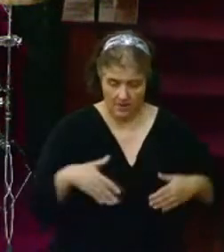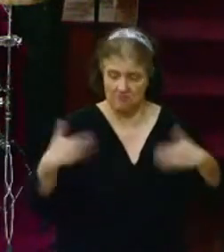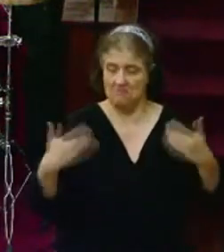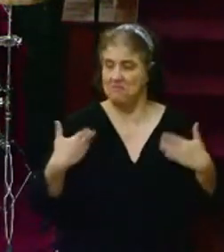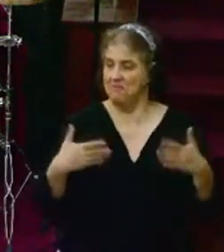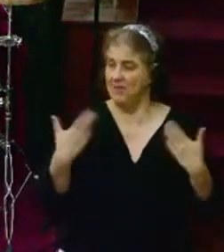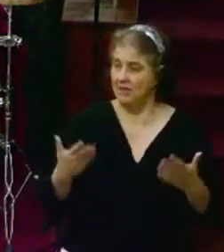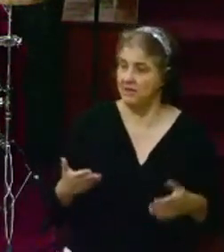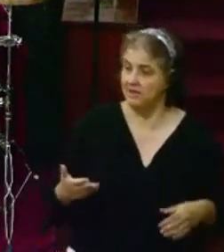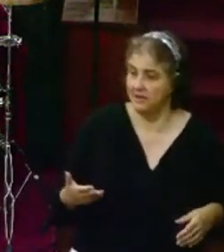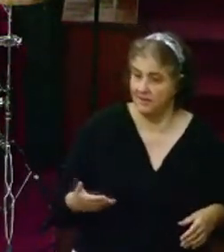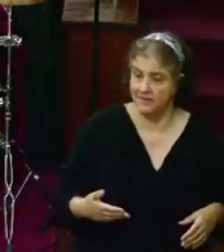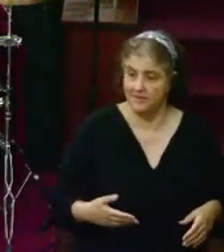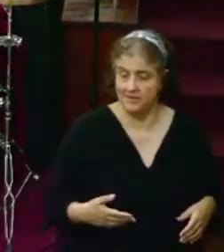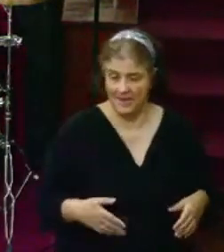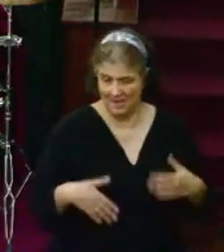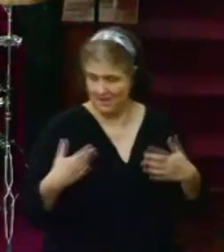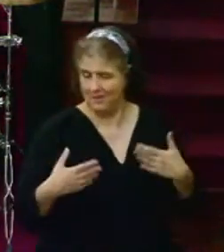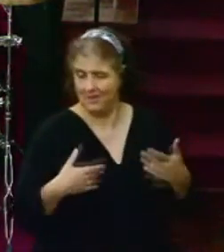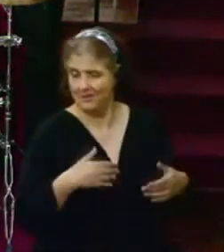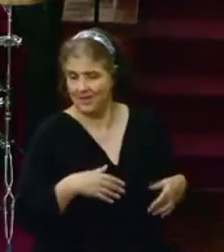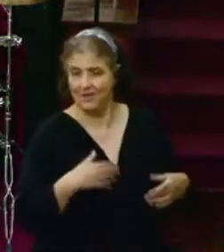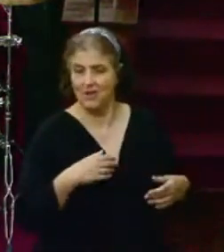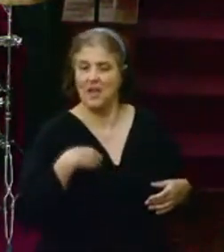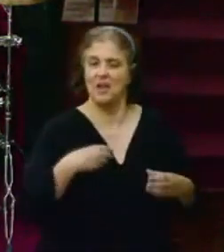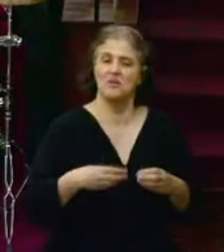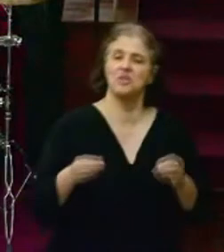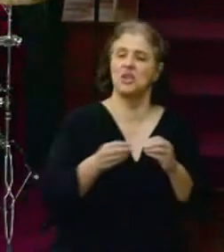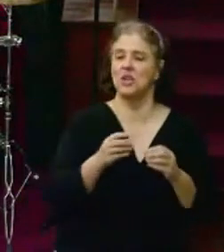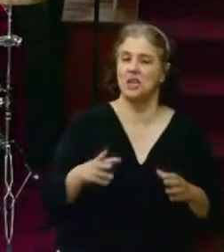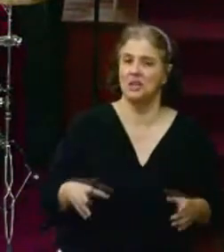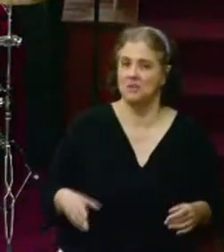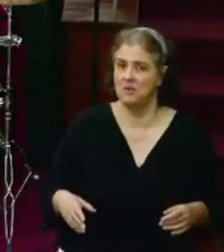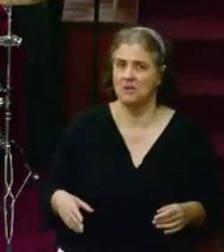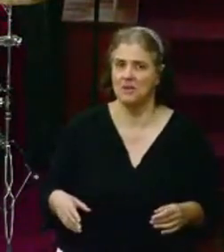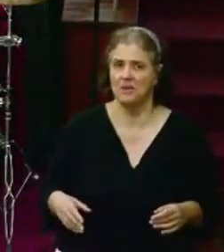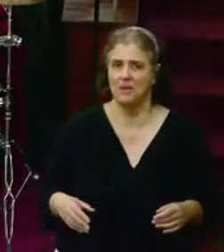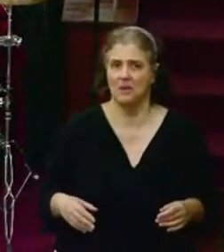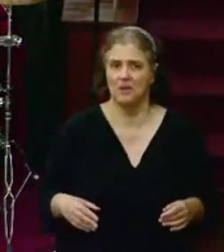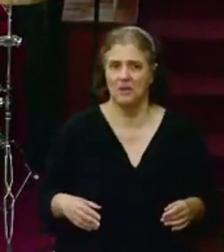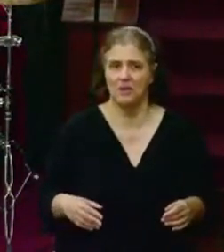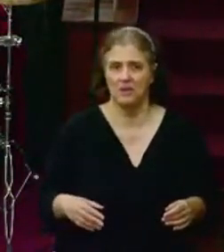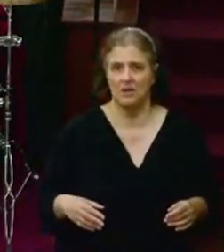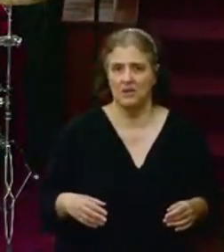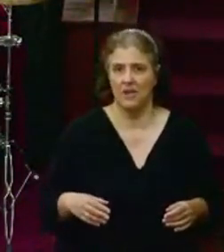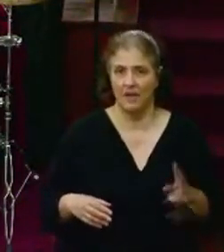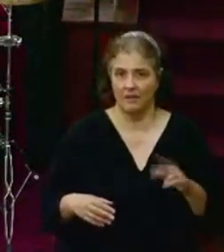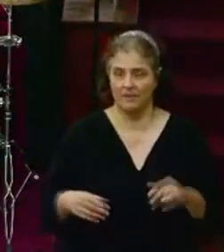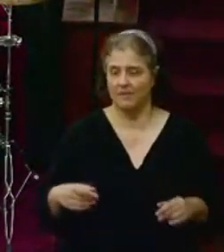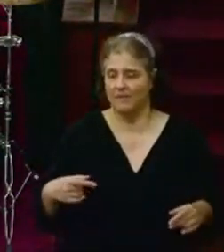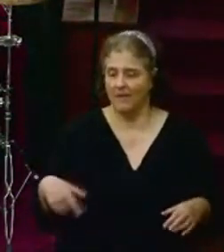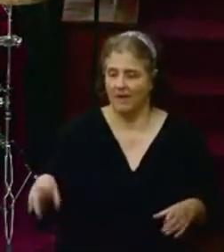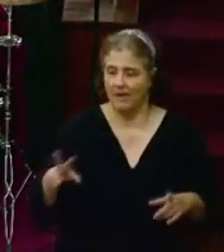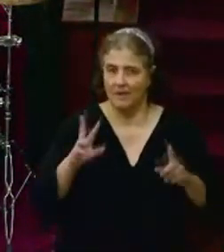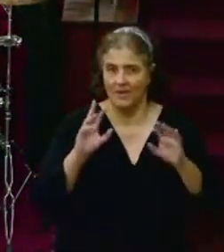ó, está se achando, está achando que é o último biscoito do pacote, está se achando,